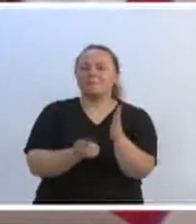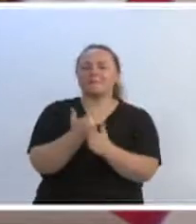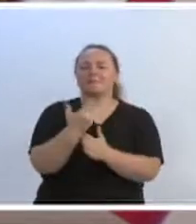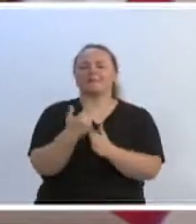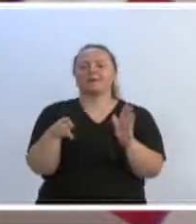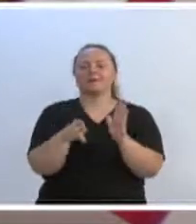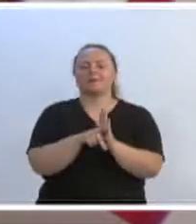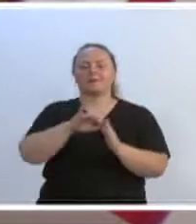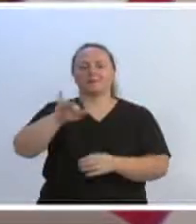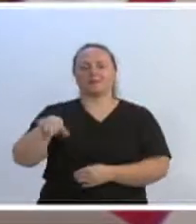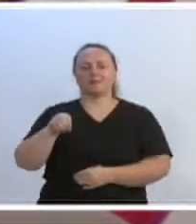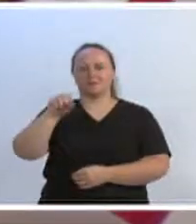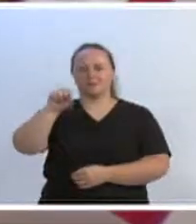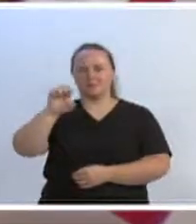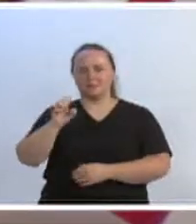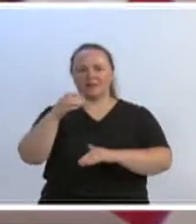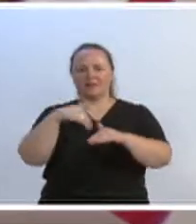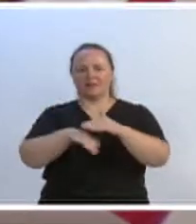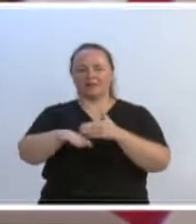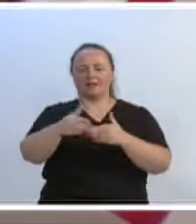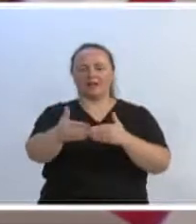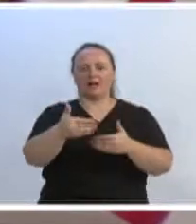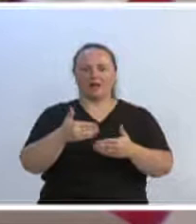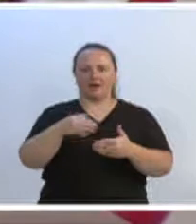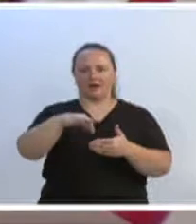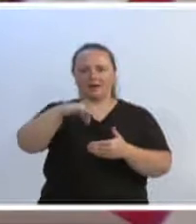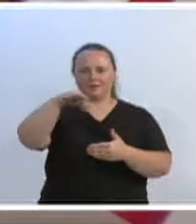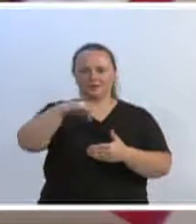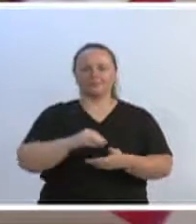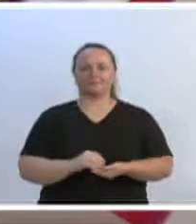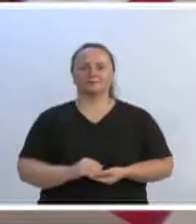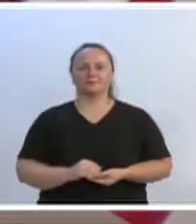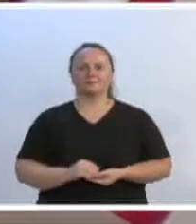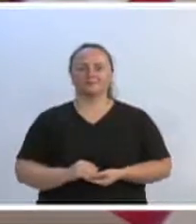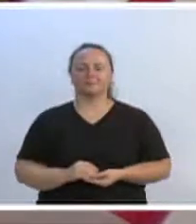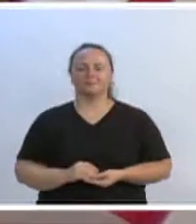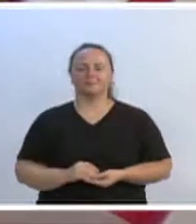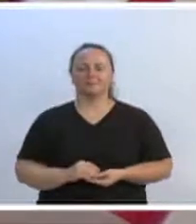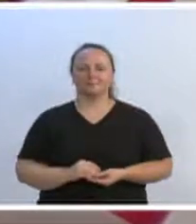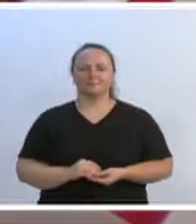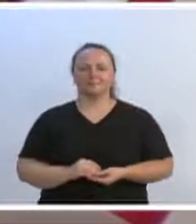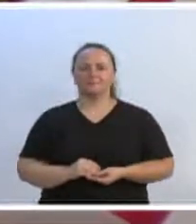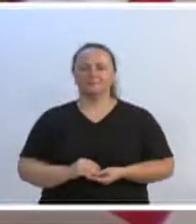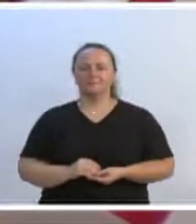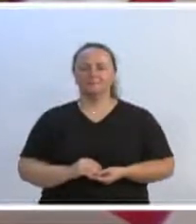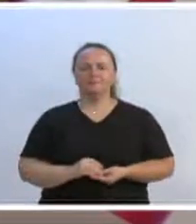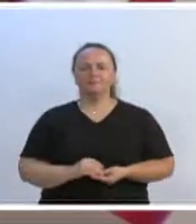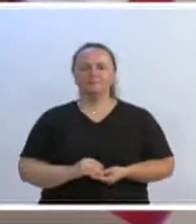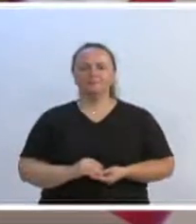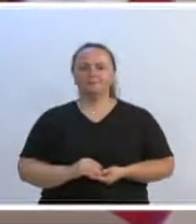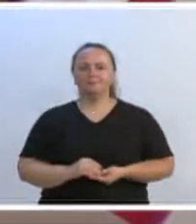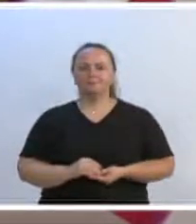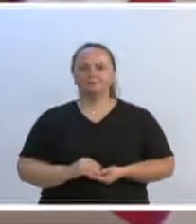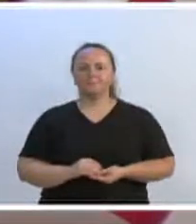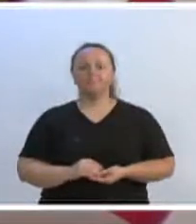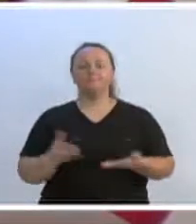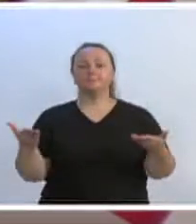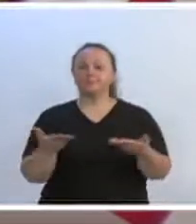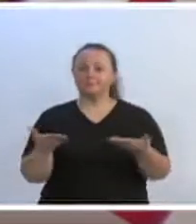isso, bimensal. Com o seu falecimento em 1973, os direitos autorais